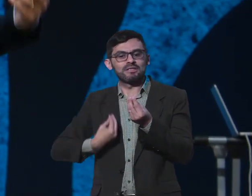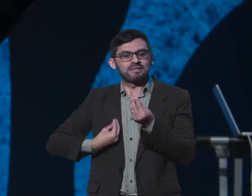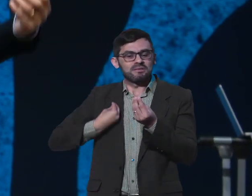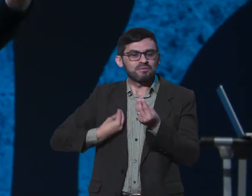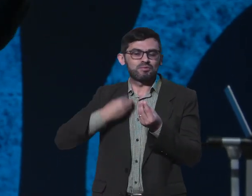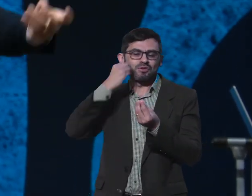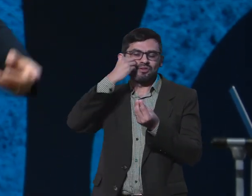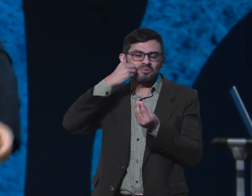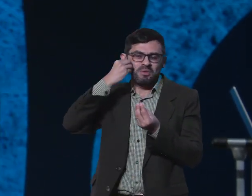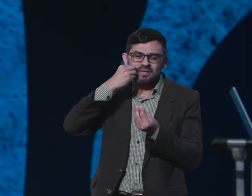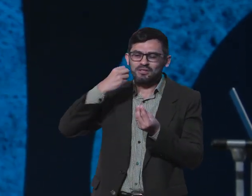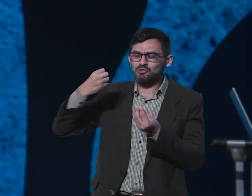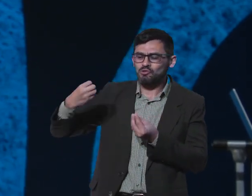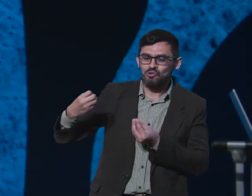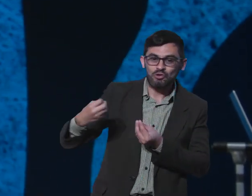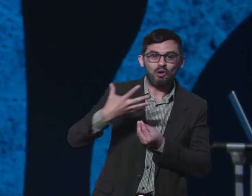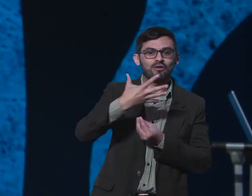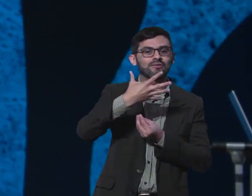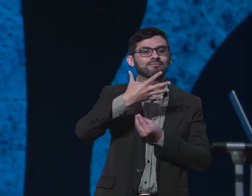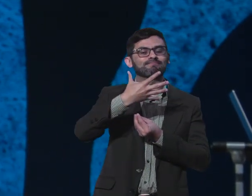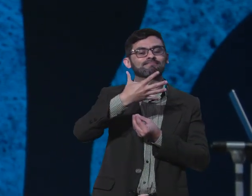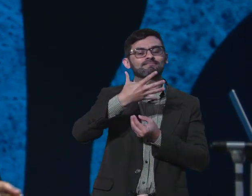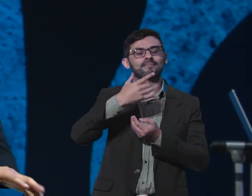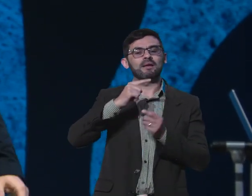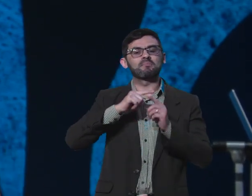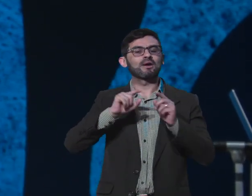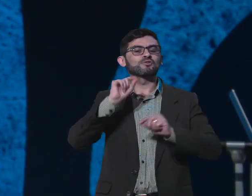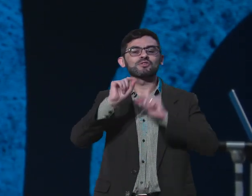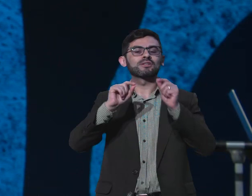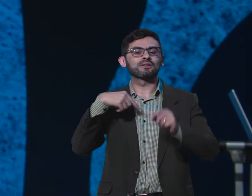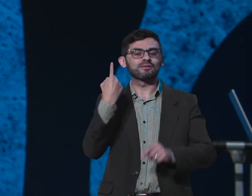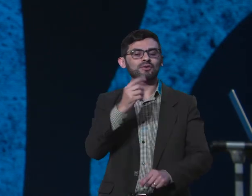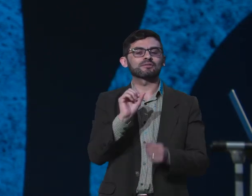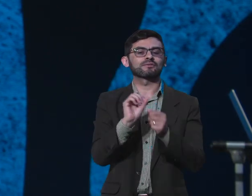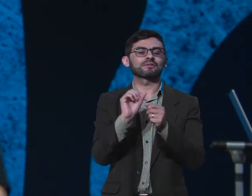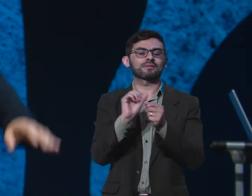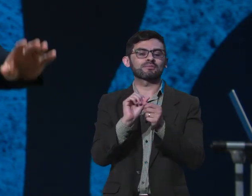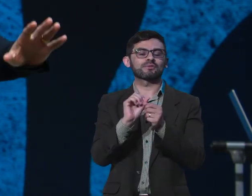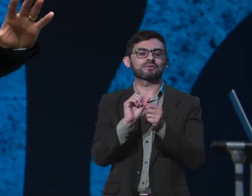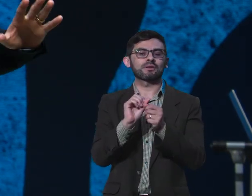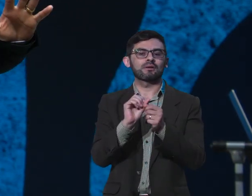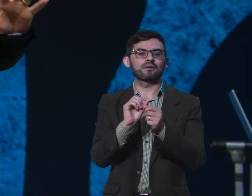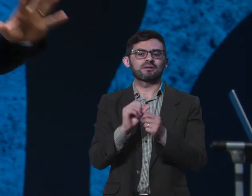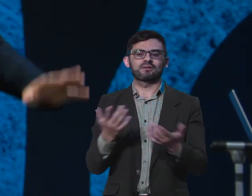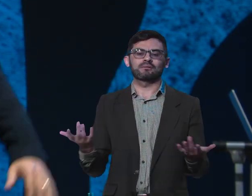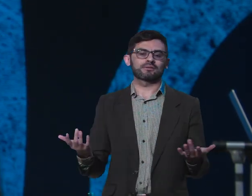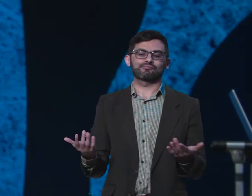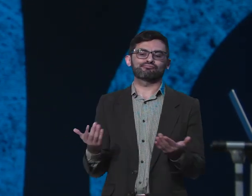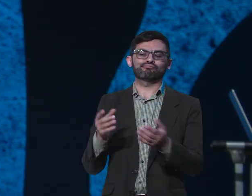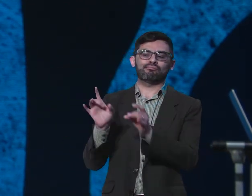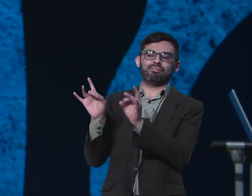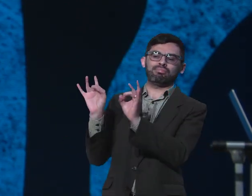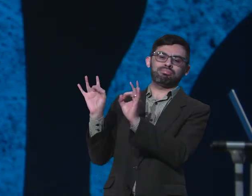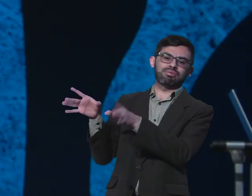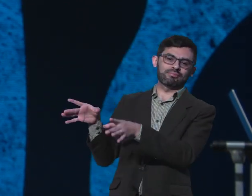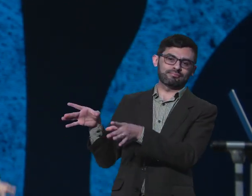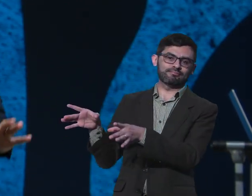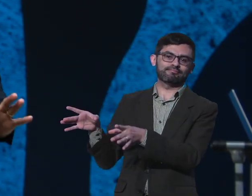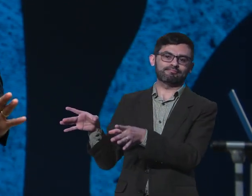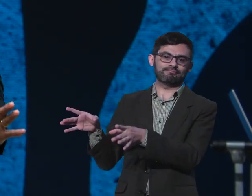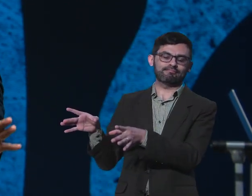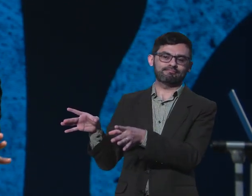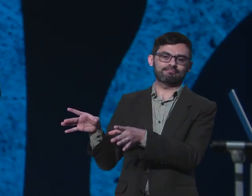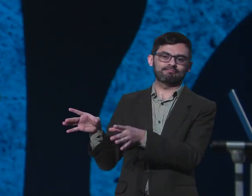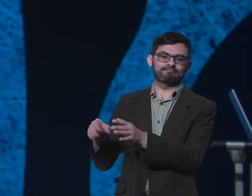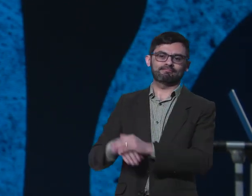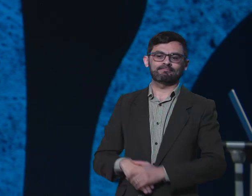coisas extraordinárias. E o que nós fazemos? Nós desperdiçamos.